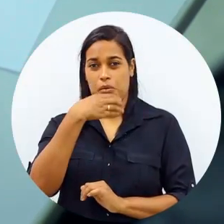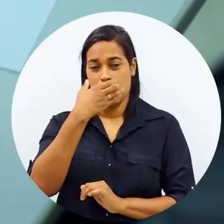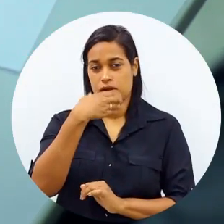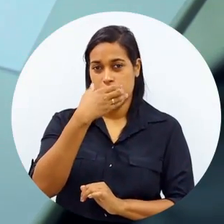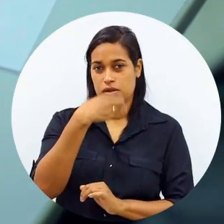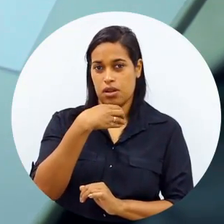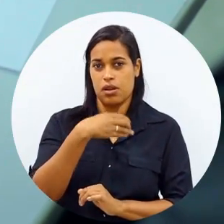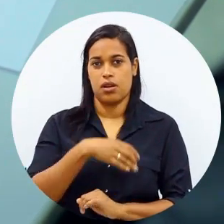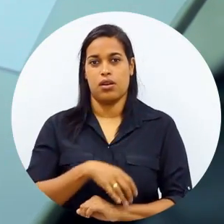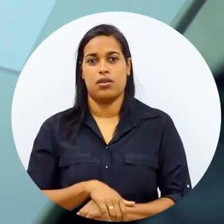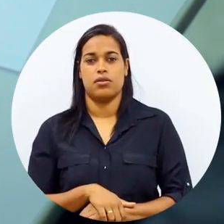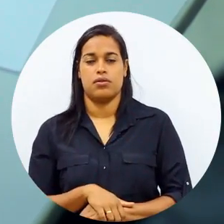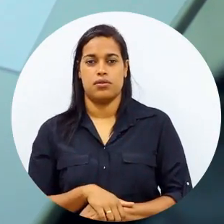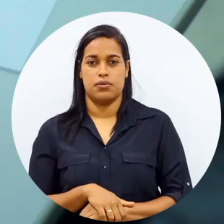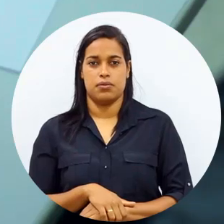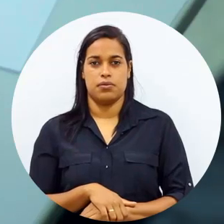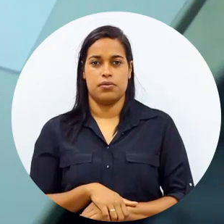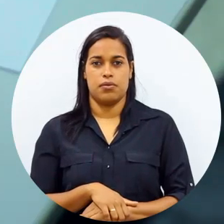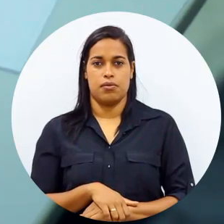Uma maçã,